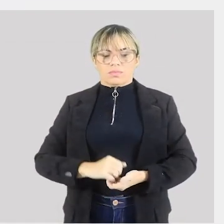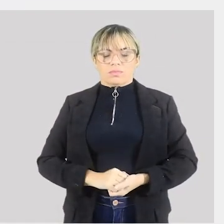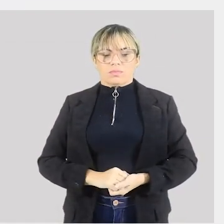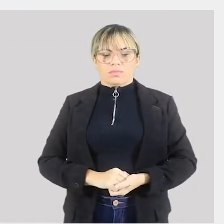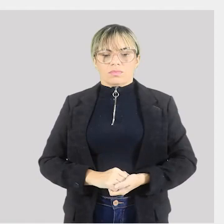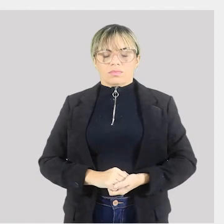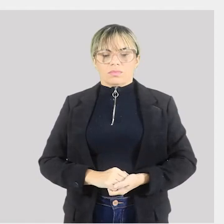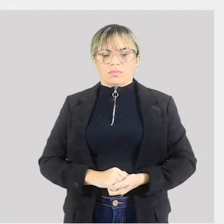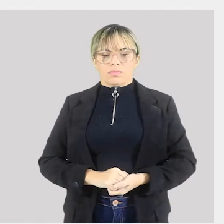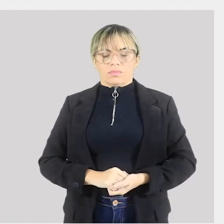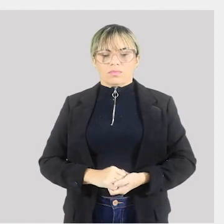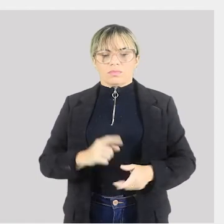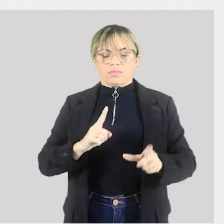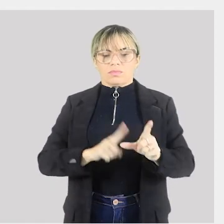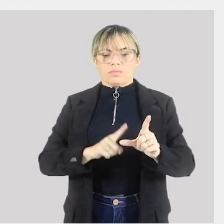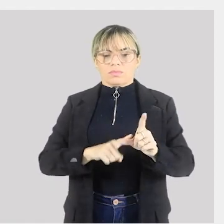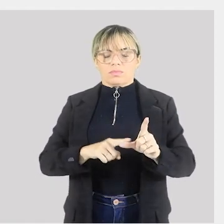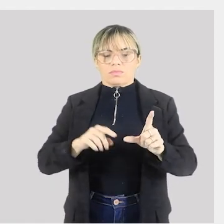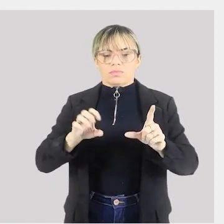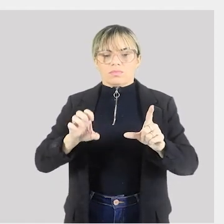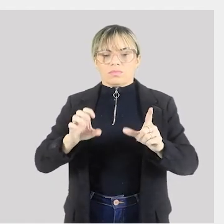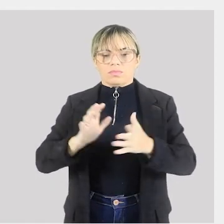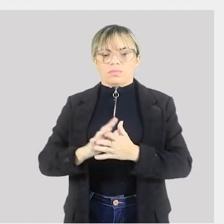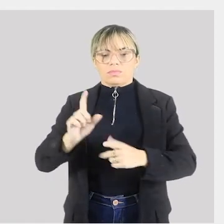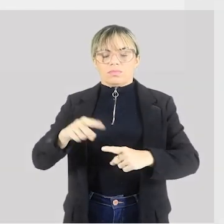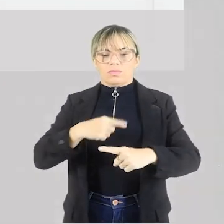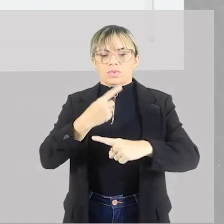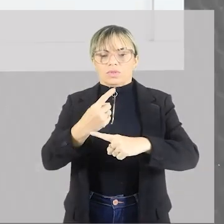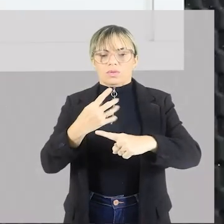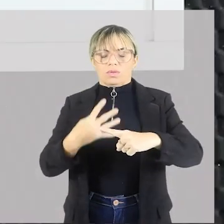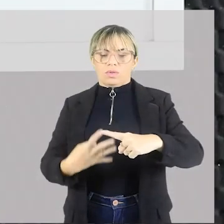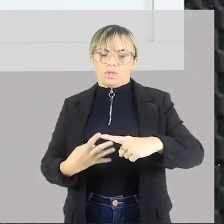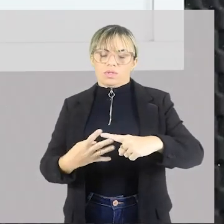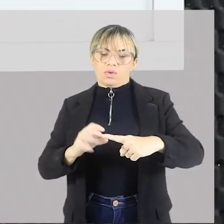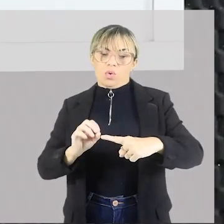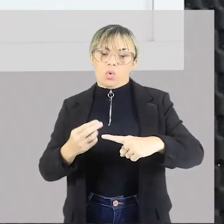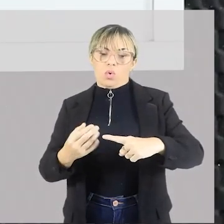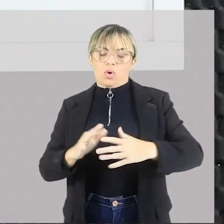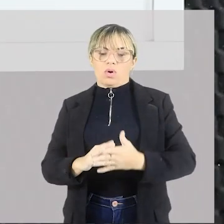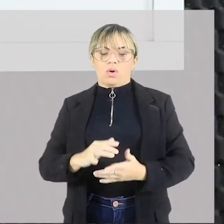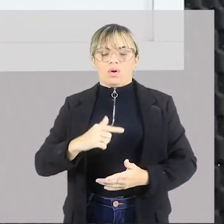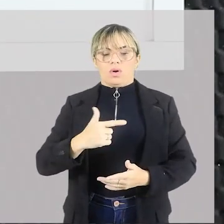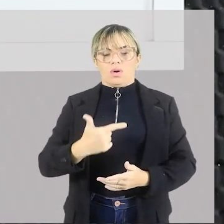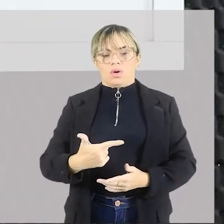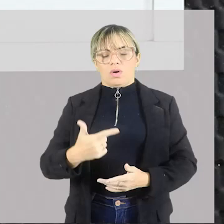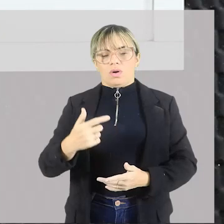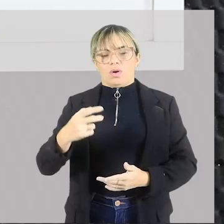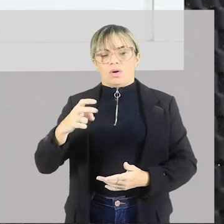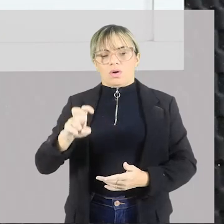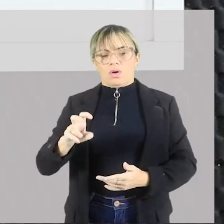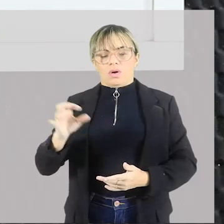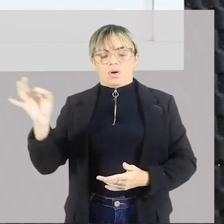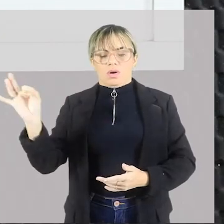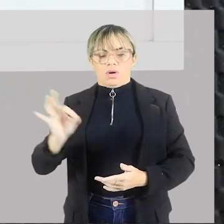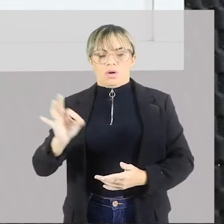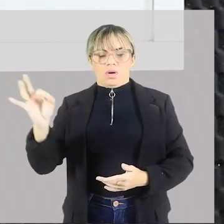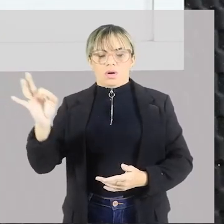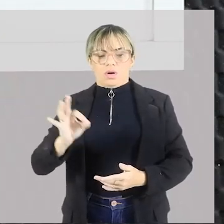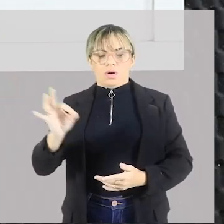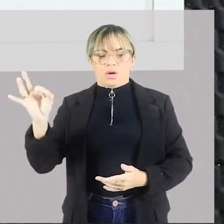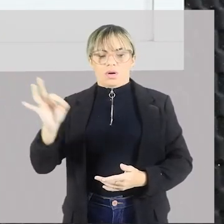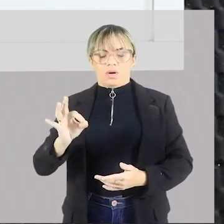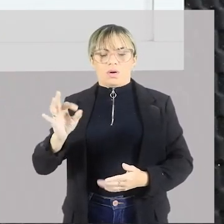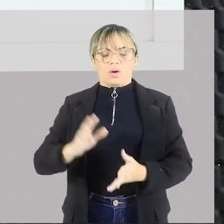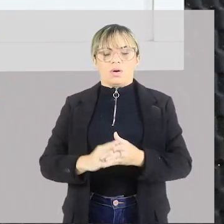minha questão é letra e 1 para 4 ou 25% aí você adequa a sua resposta ao às questões